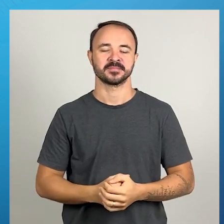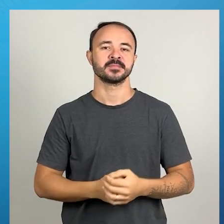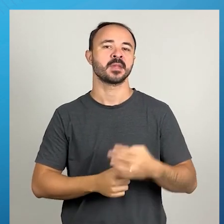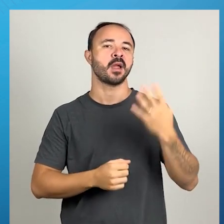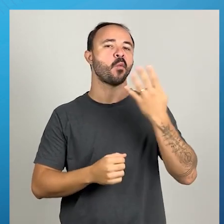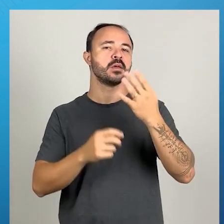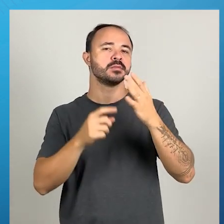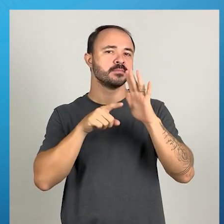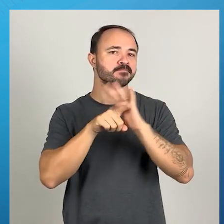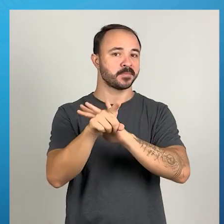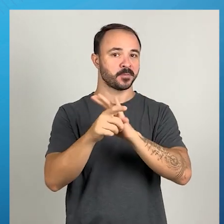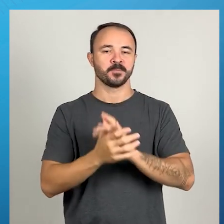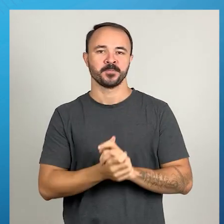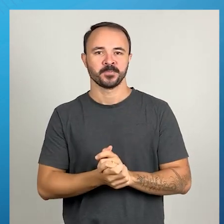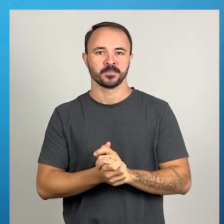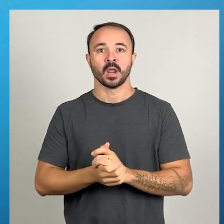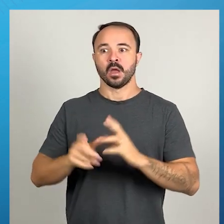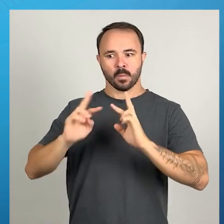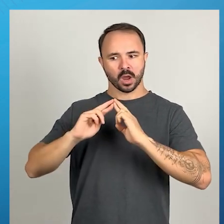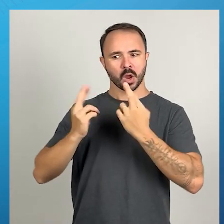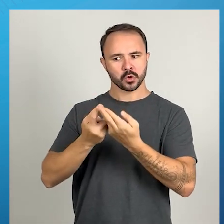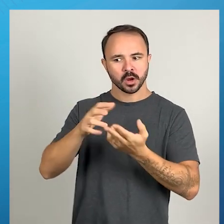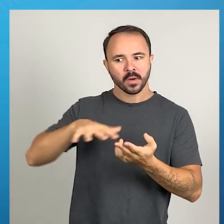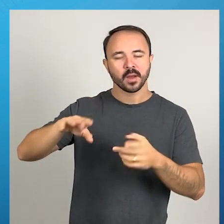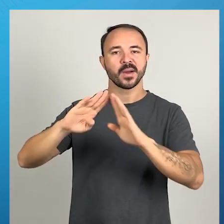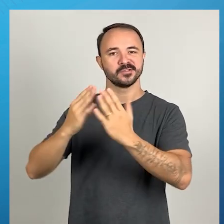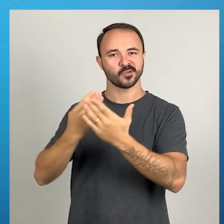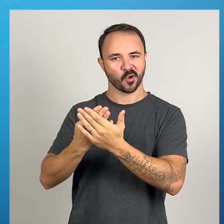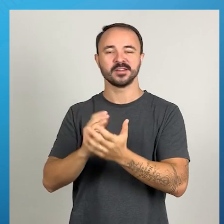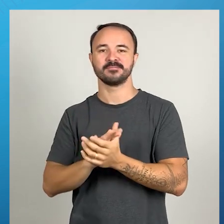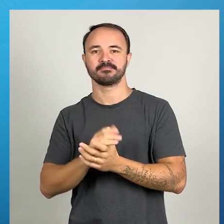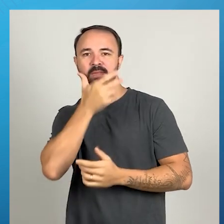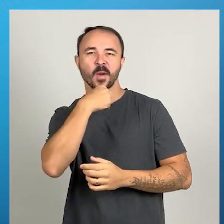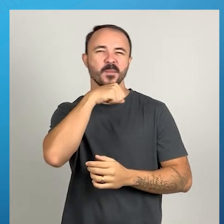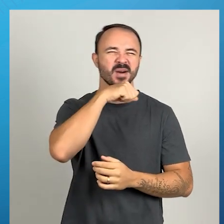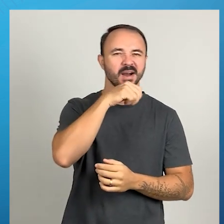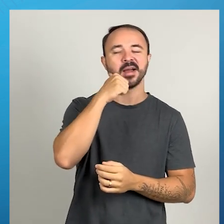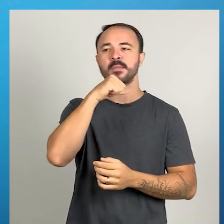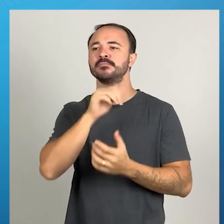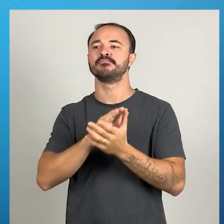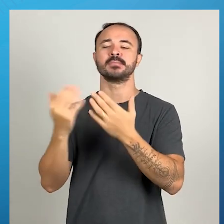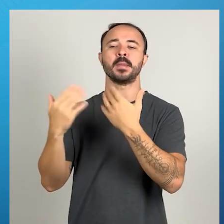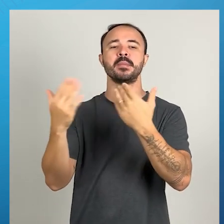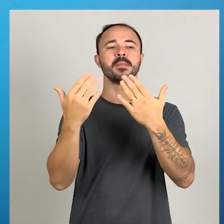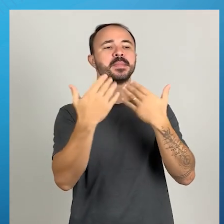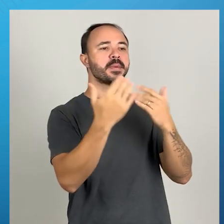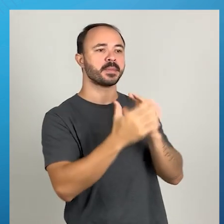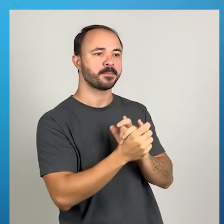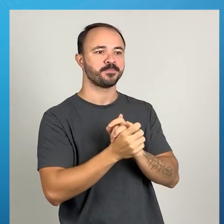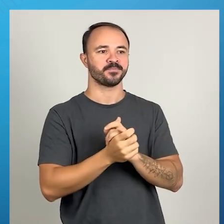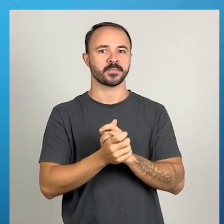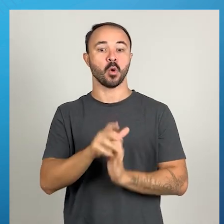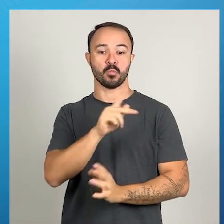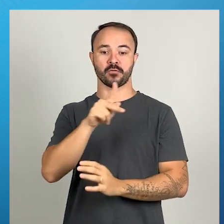Quarta questão. Durante uma reunião de pais na creche, um educador fala sobre a importância de manter o ambiente seguro para os